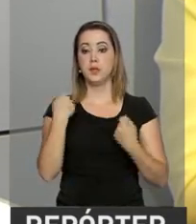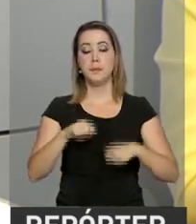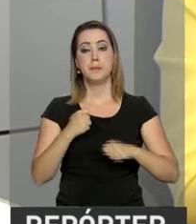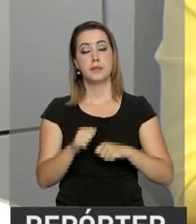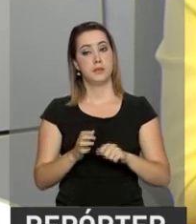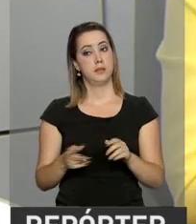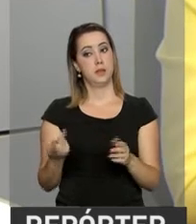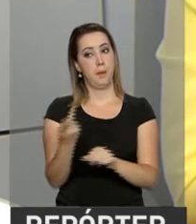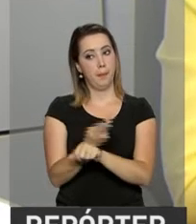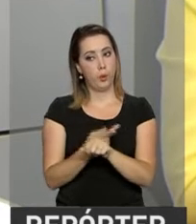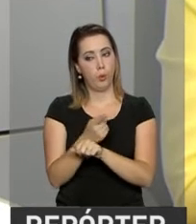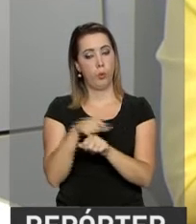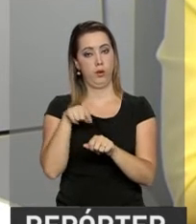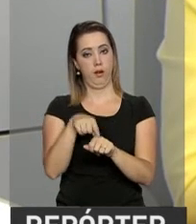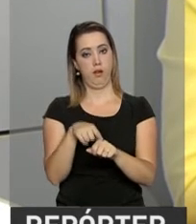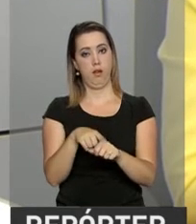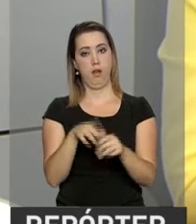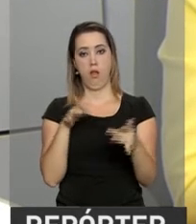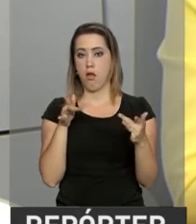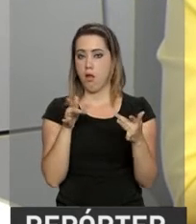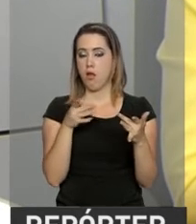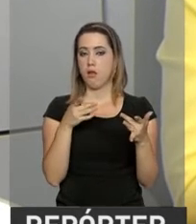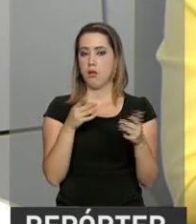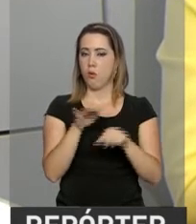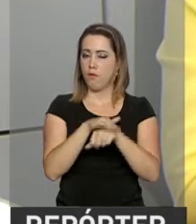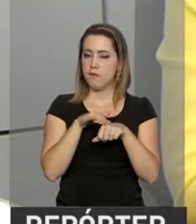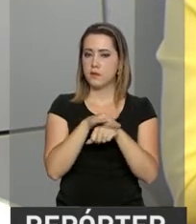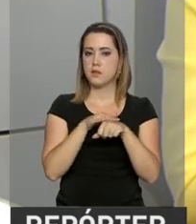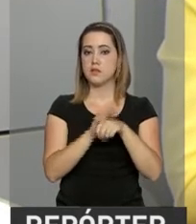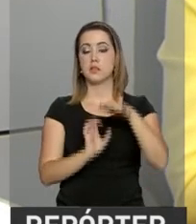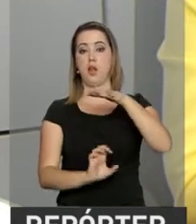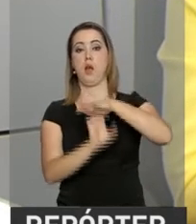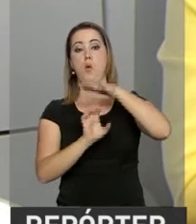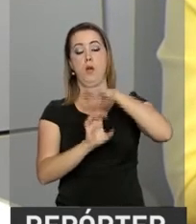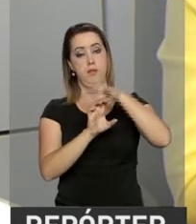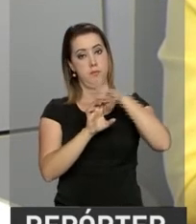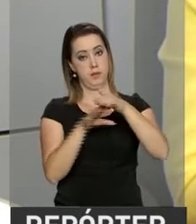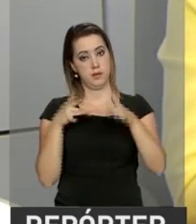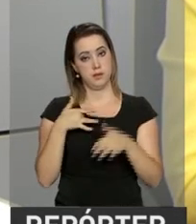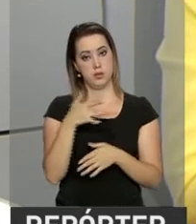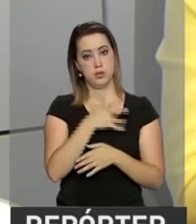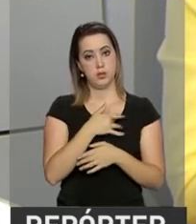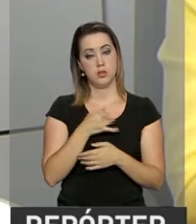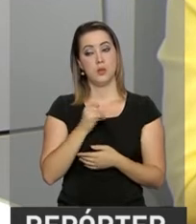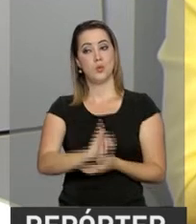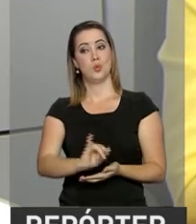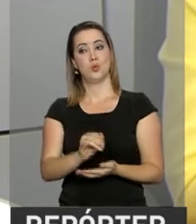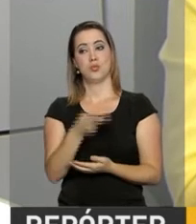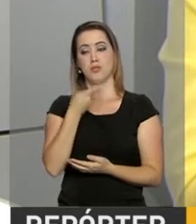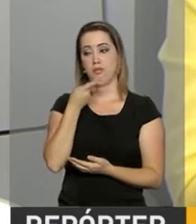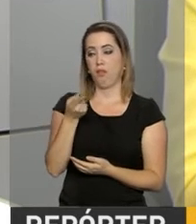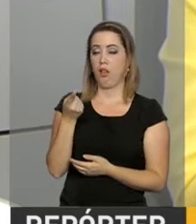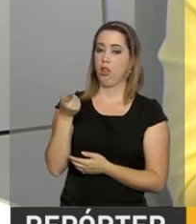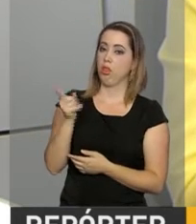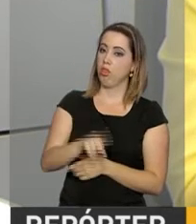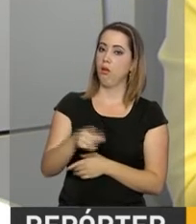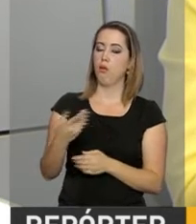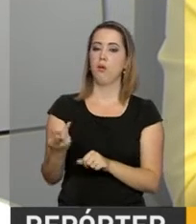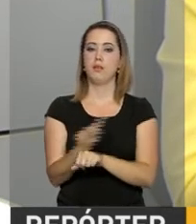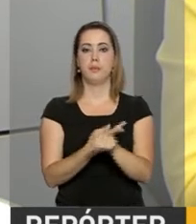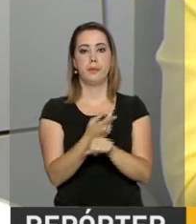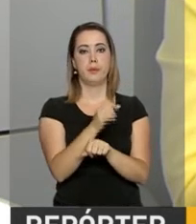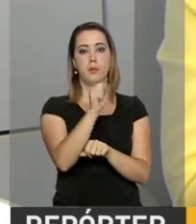operadora e solicitar o agendamento naquele caso e se não tiver sucesso então ele procura a